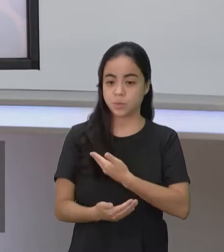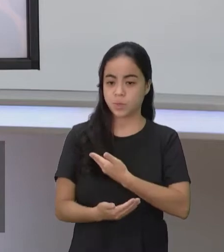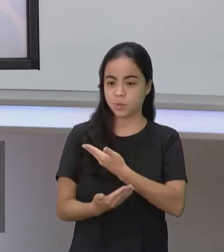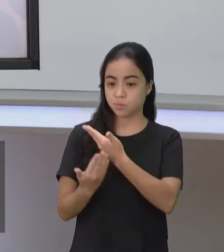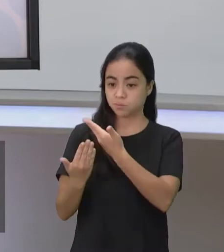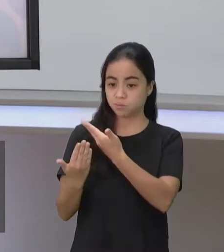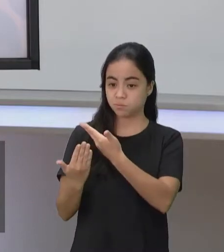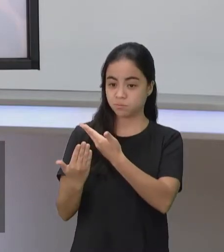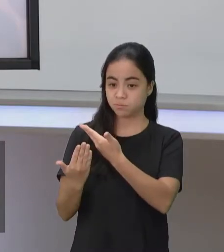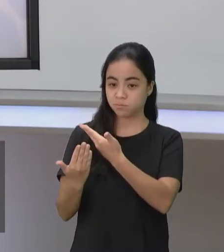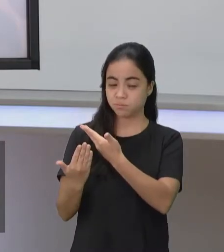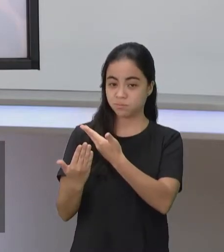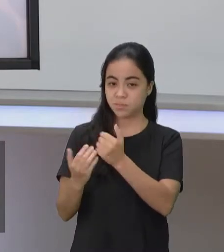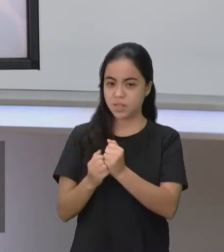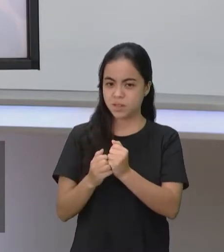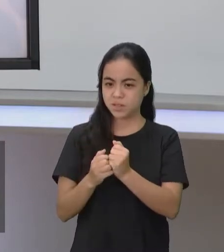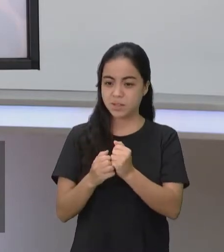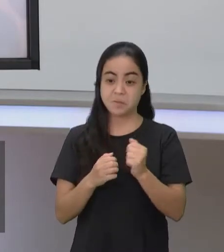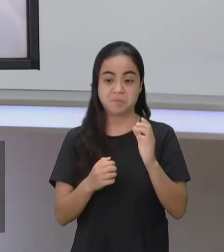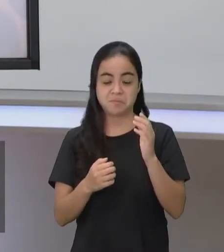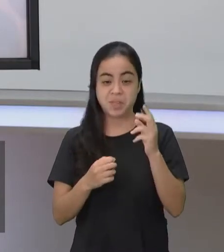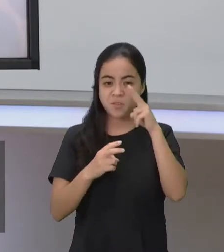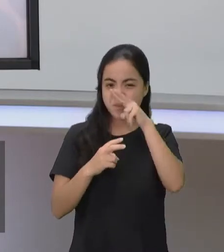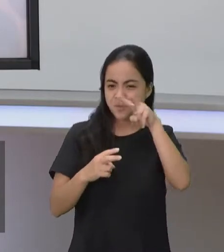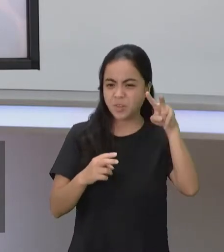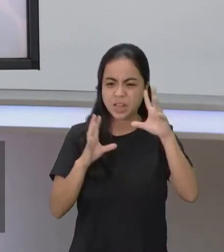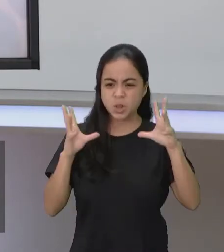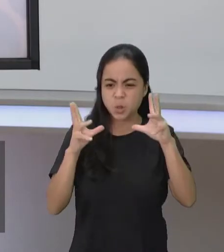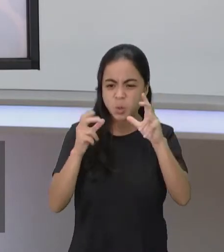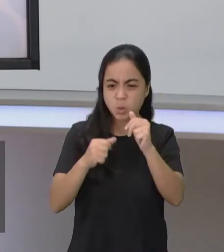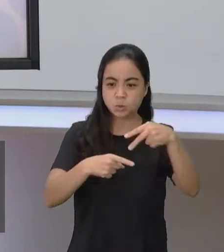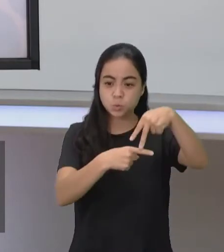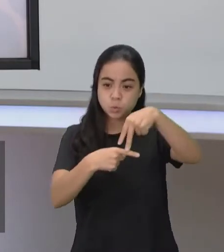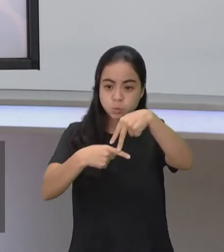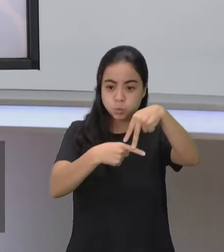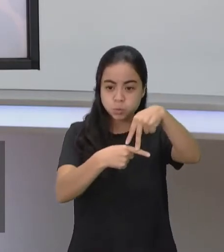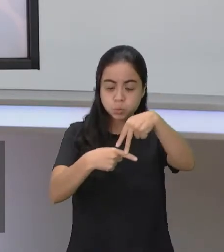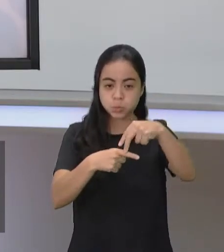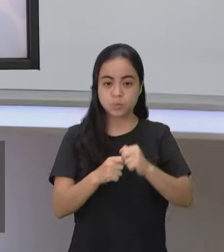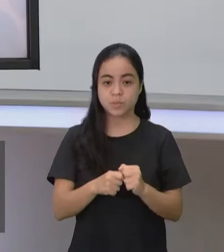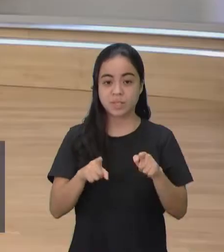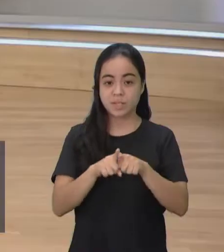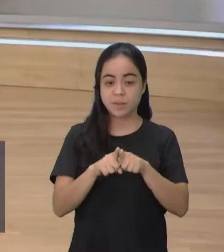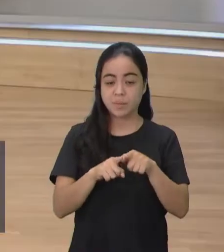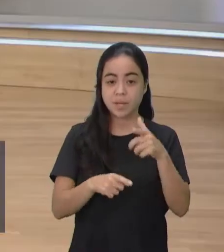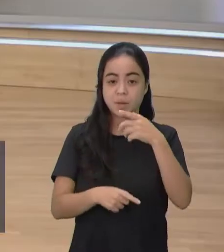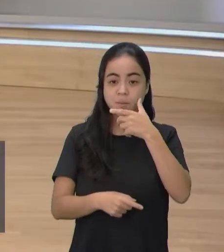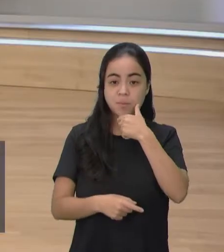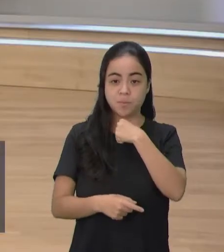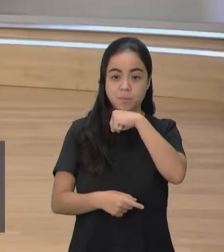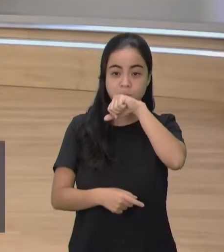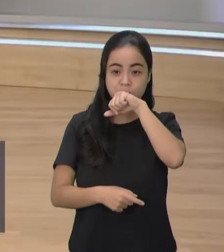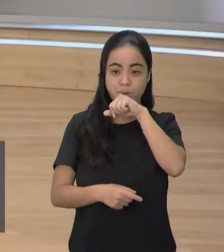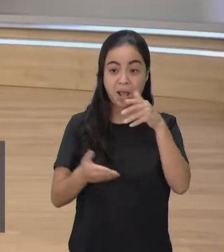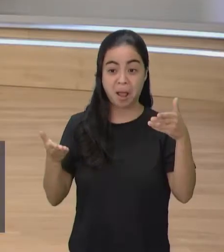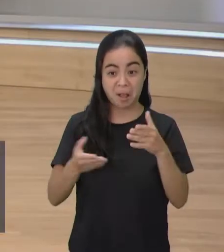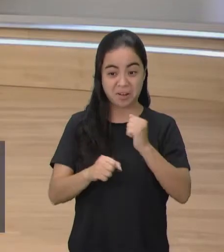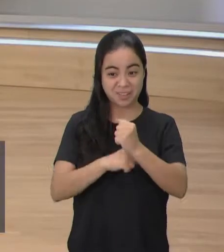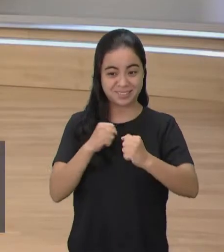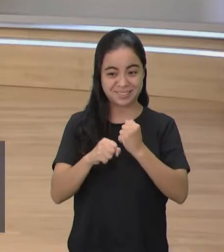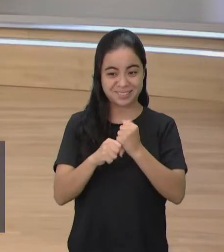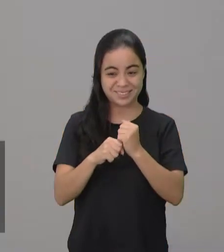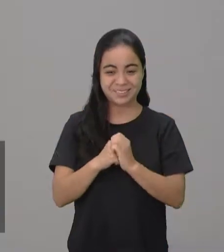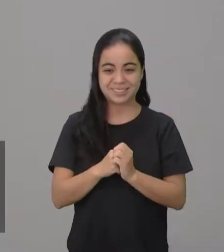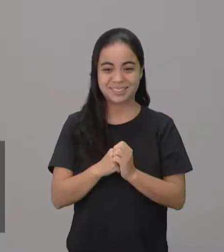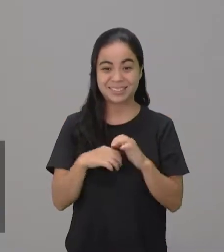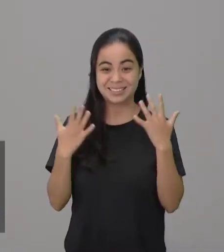skate, esse que daqui a pouco vocês vão ver ele em todos os campeonatos de skate e também o pai do ano, que é Thiago Lazzarini. Oi, Fabi, tudo bem? E